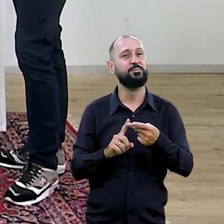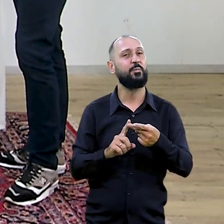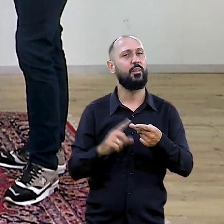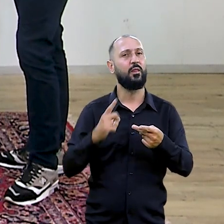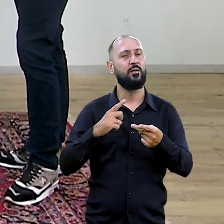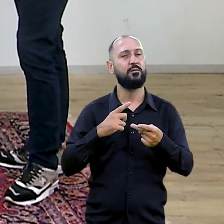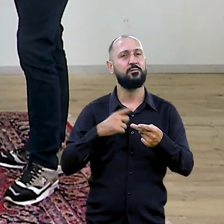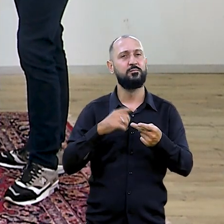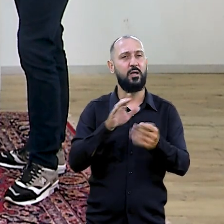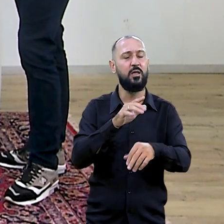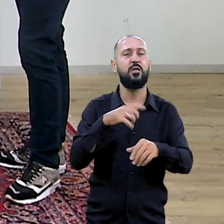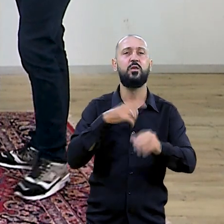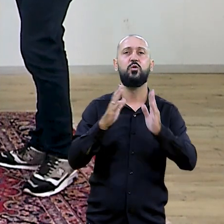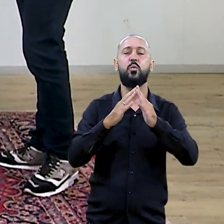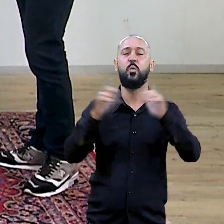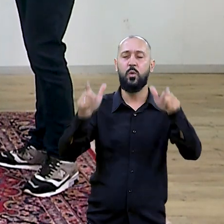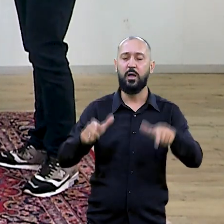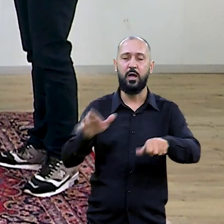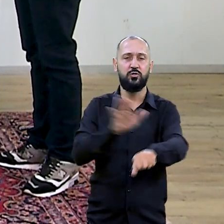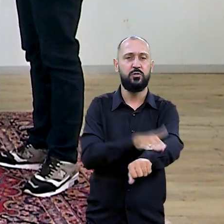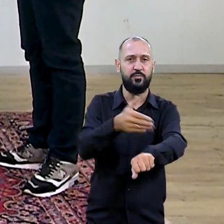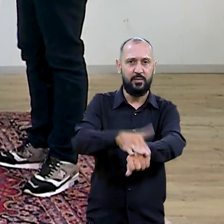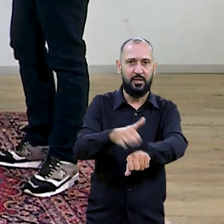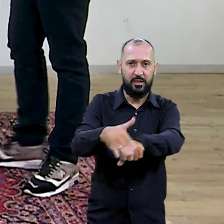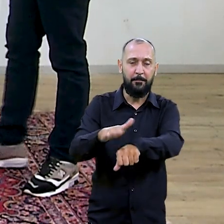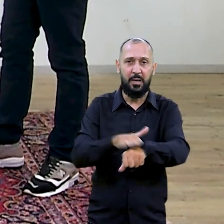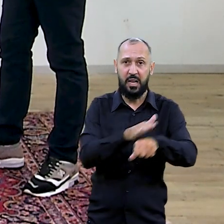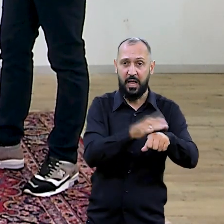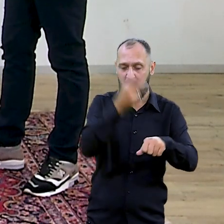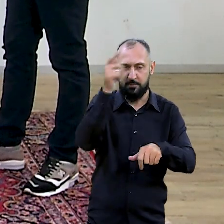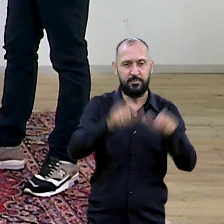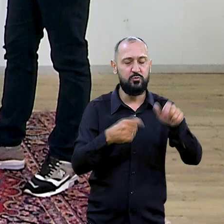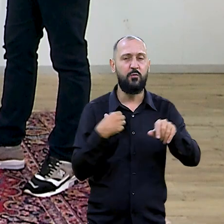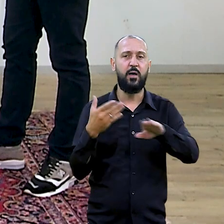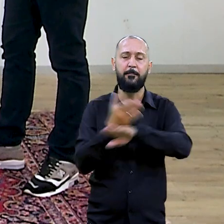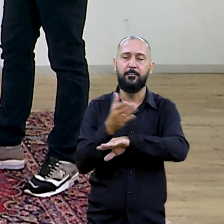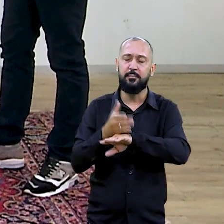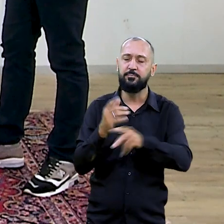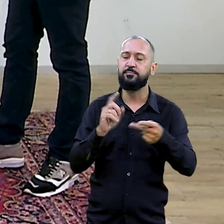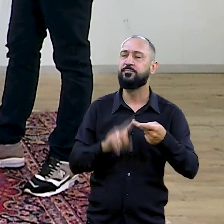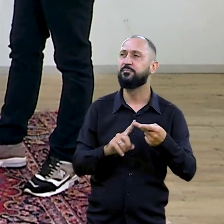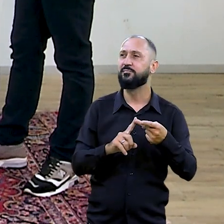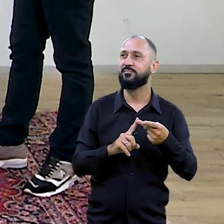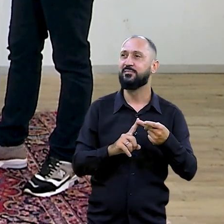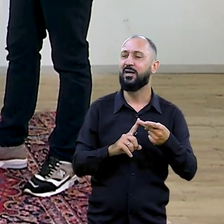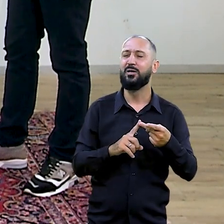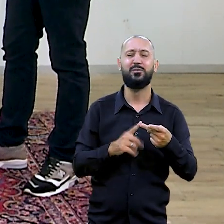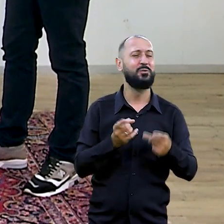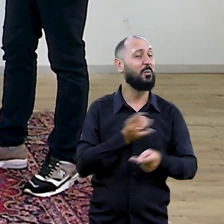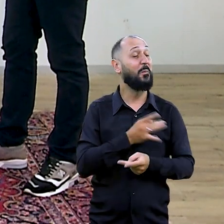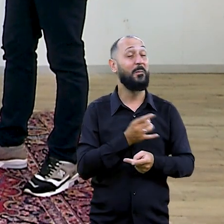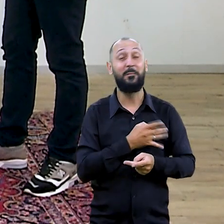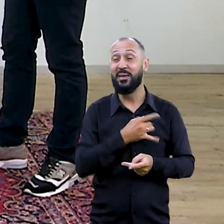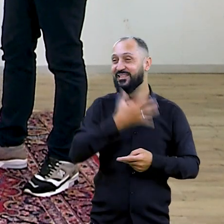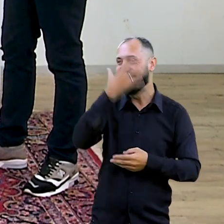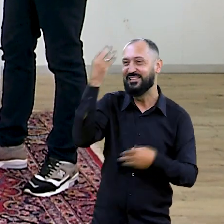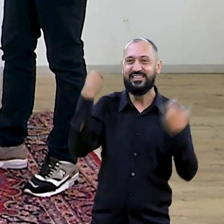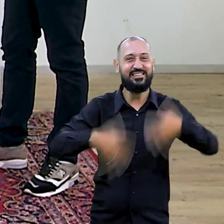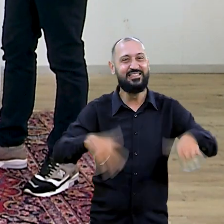também está fazendo, também eles fazem vários treinões, então durante esses treinos também as pessoas podem levar os